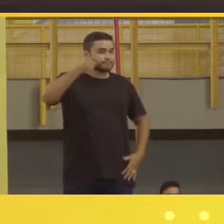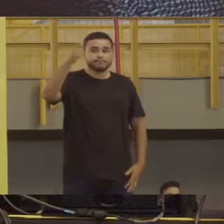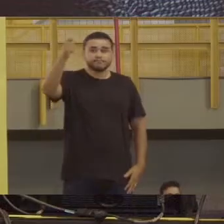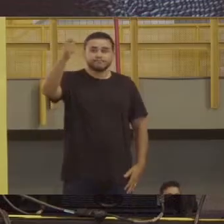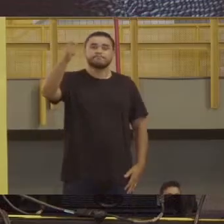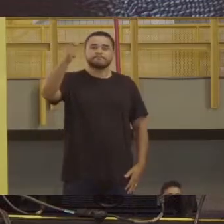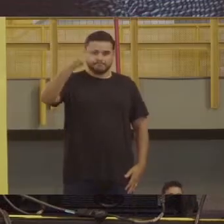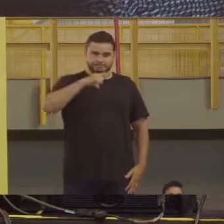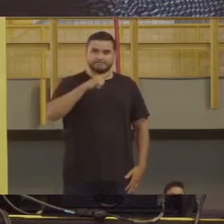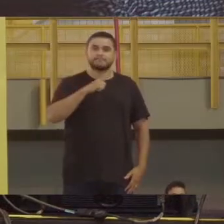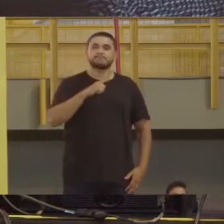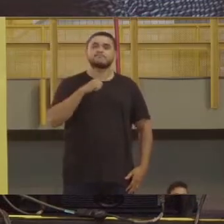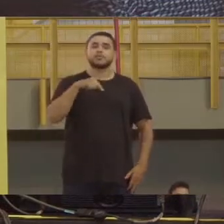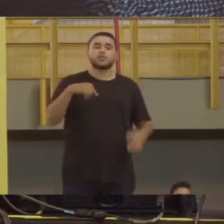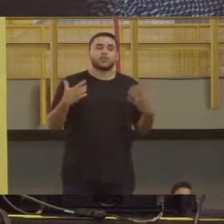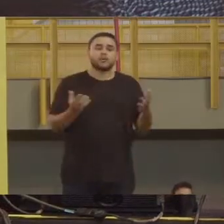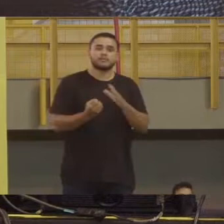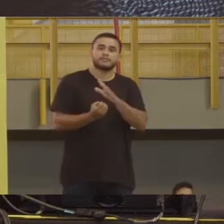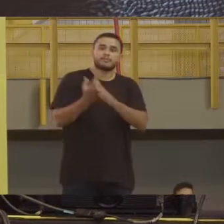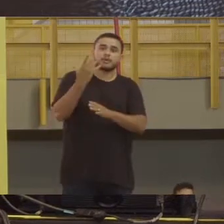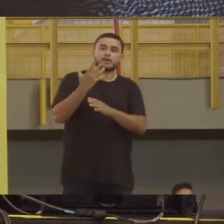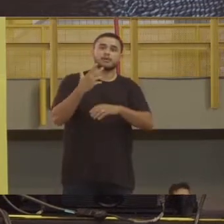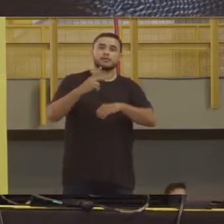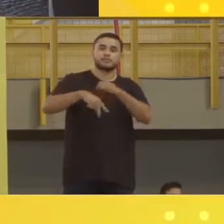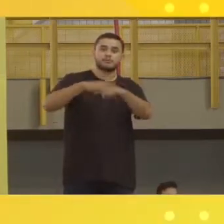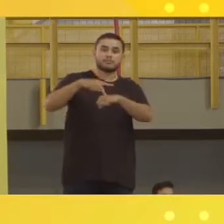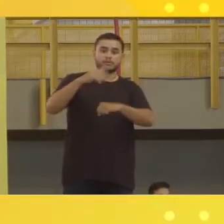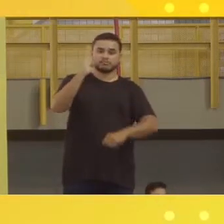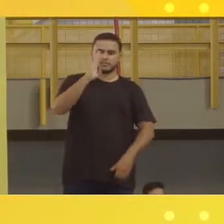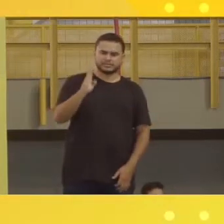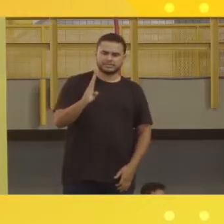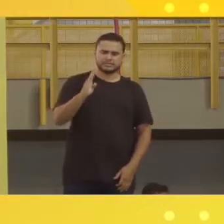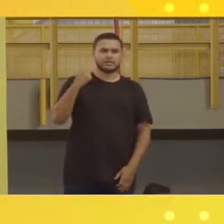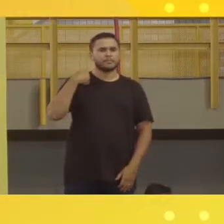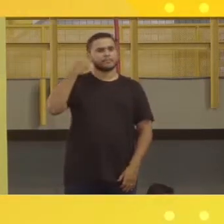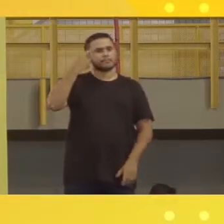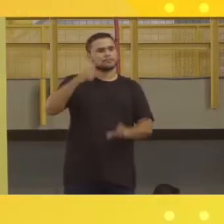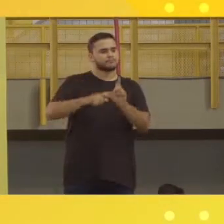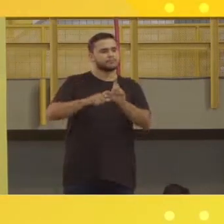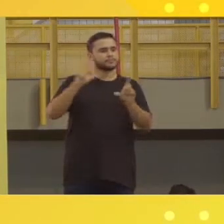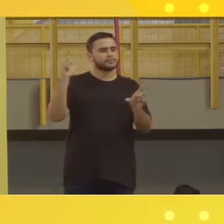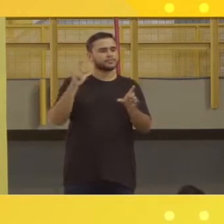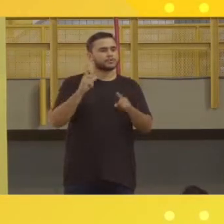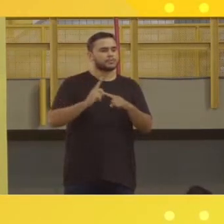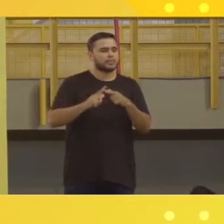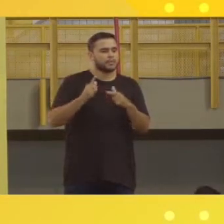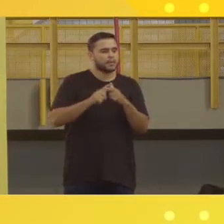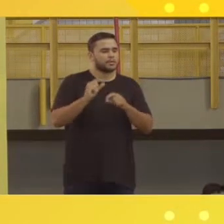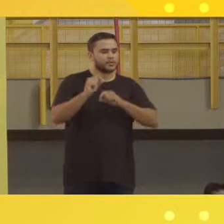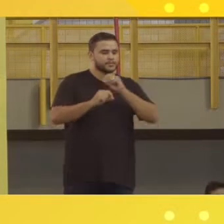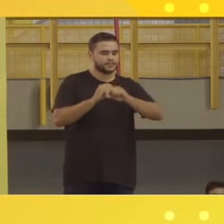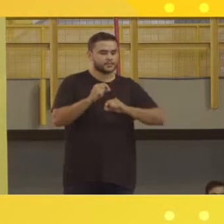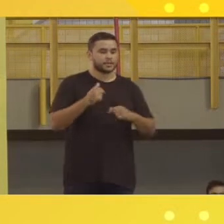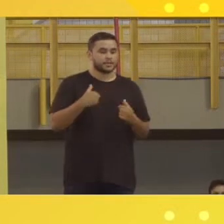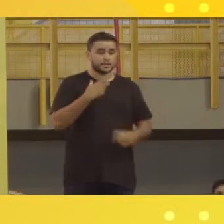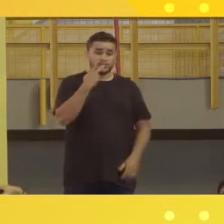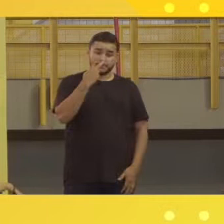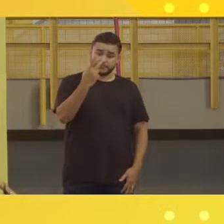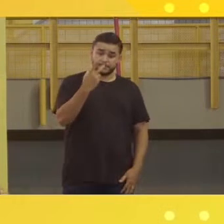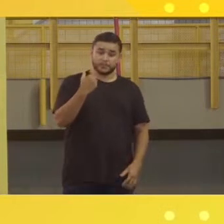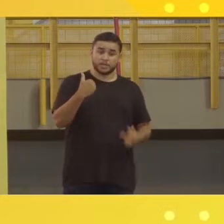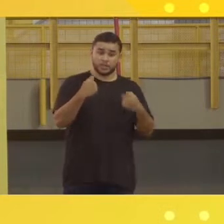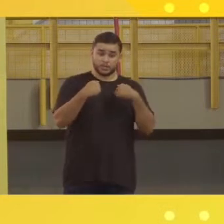as origens do processo de independência e também quais são as consequências. Eu ficarei com a parte